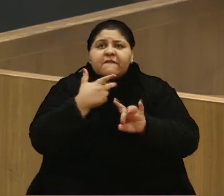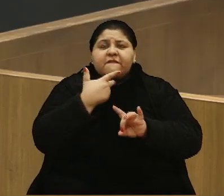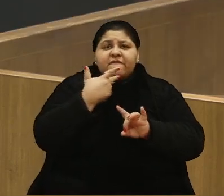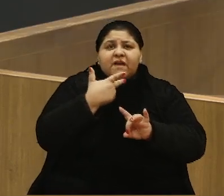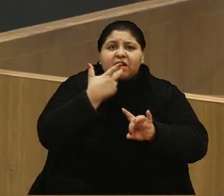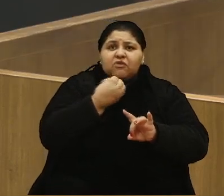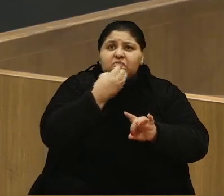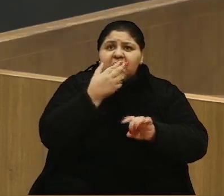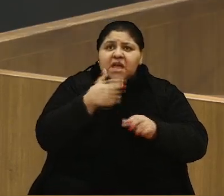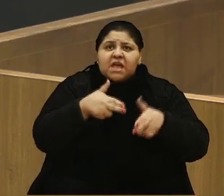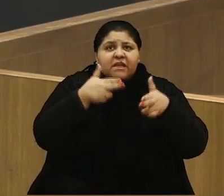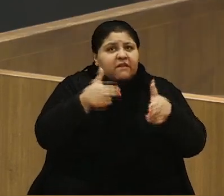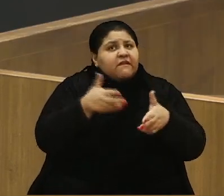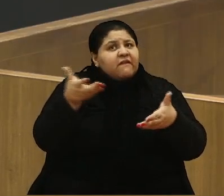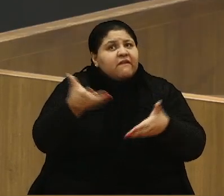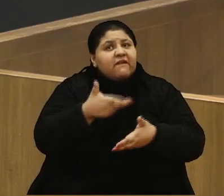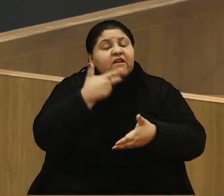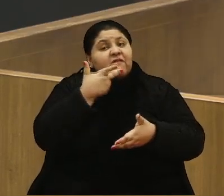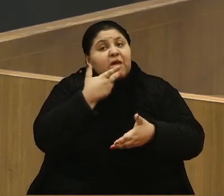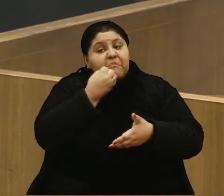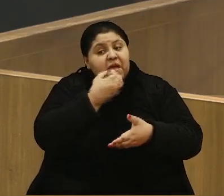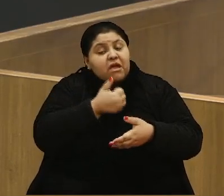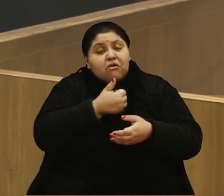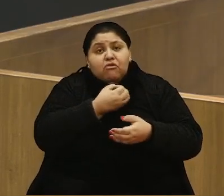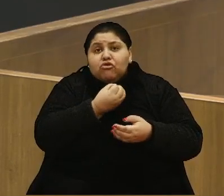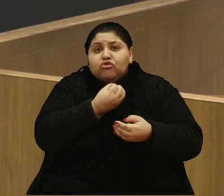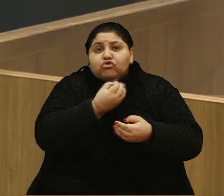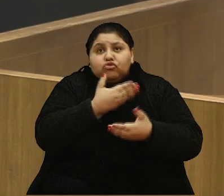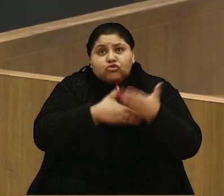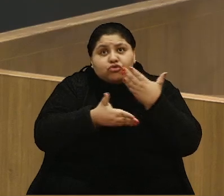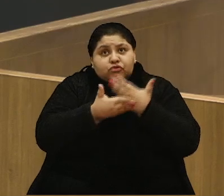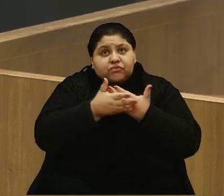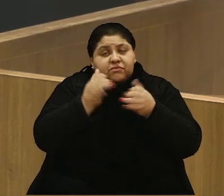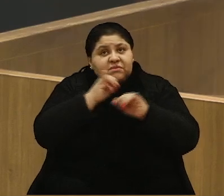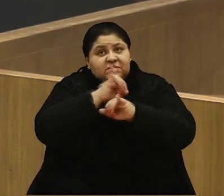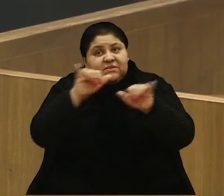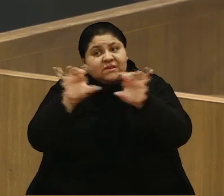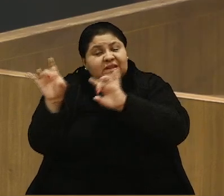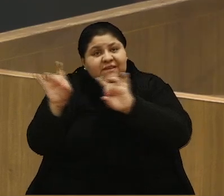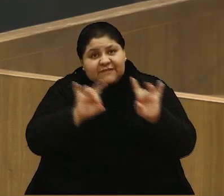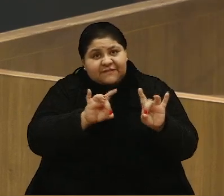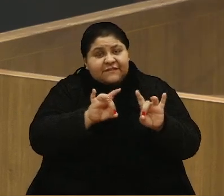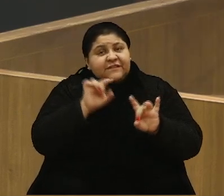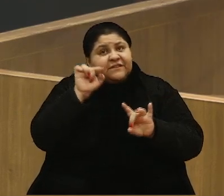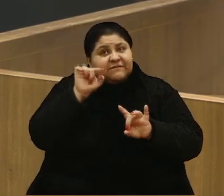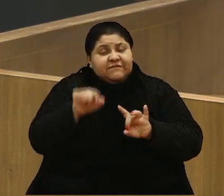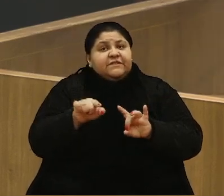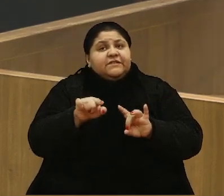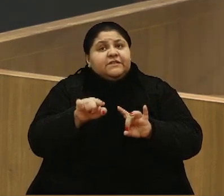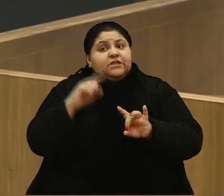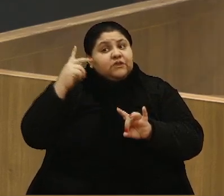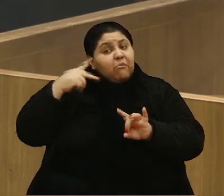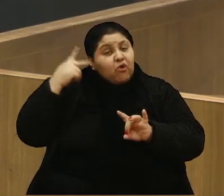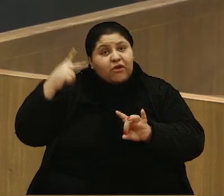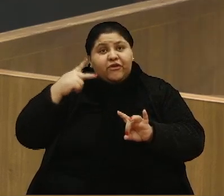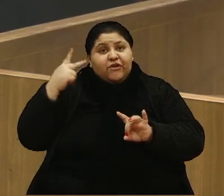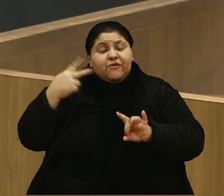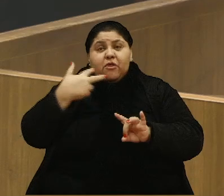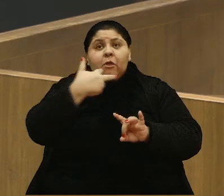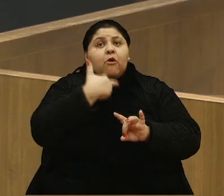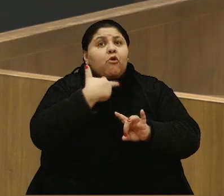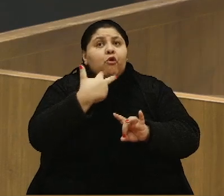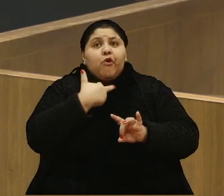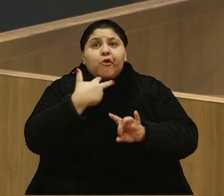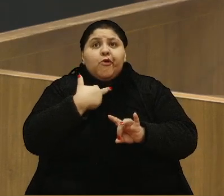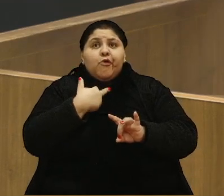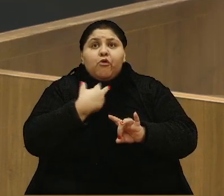tantas outras coisas, querem falar bem, falem. Aqui o recado que eu dou para a página, isso se chama política. Tu não pode pegar